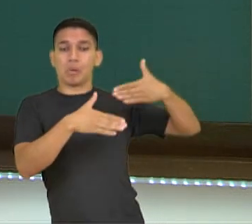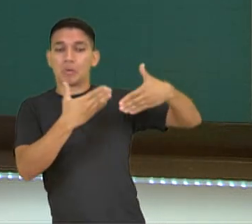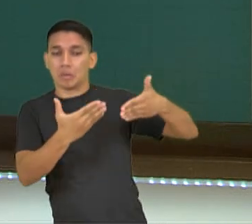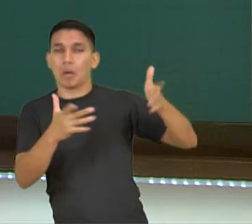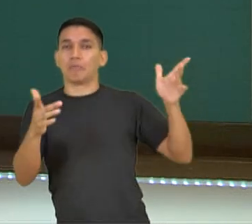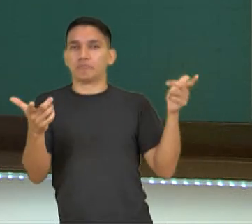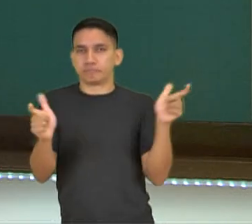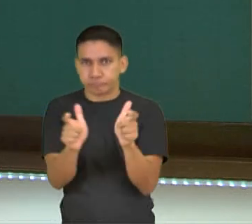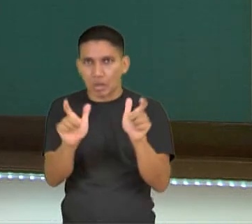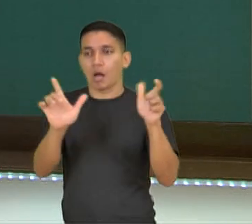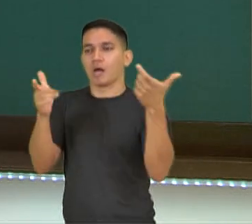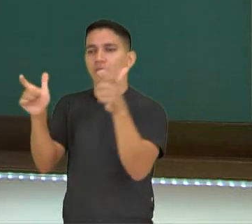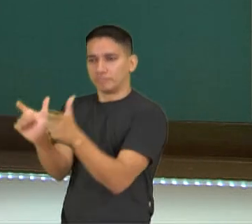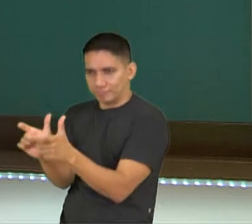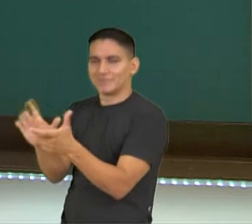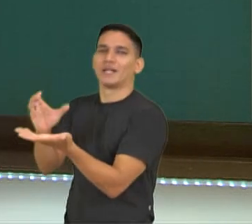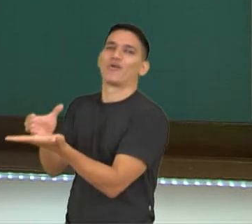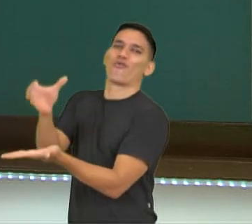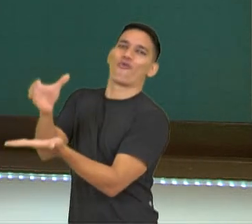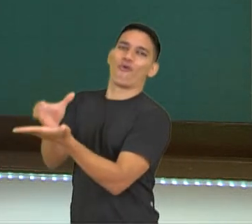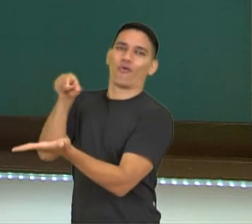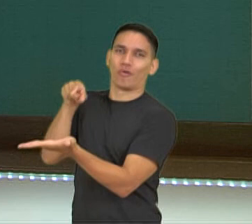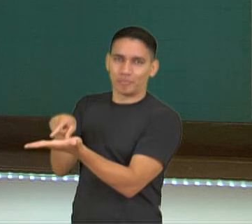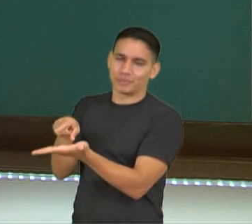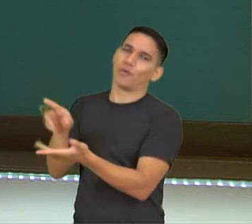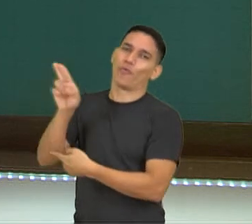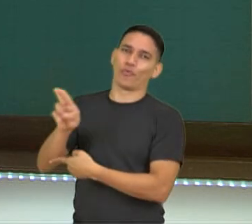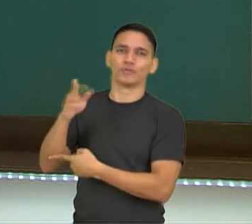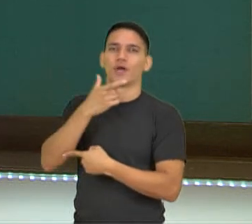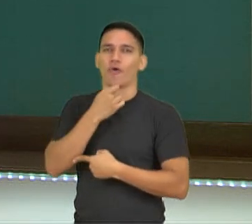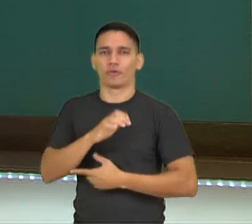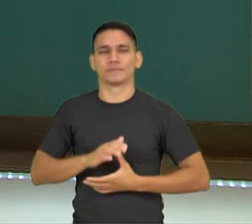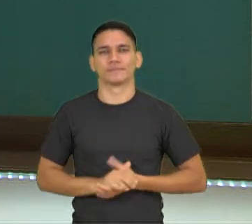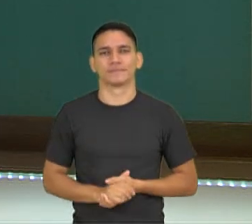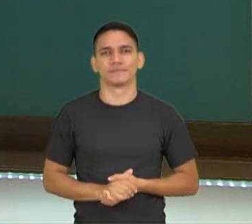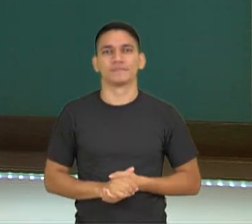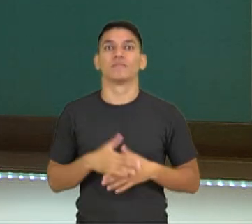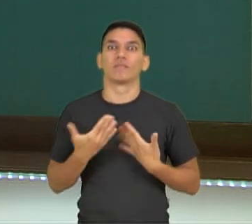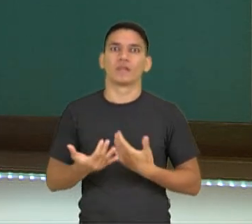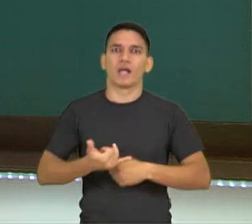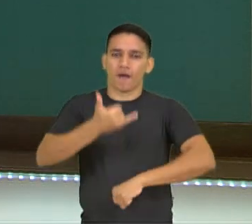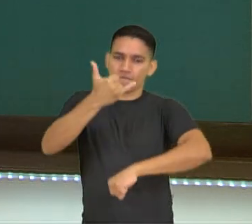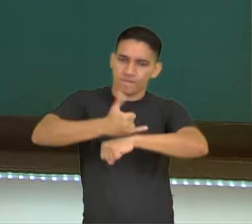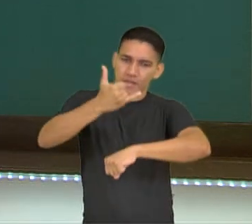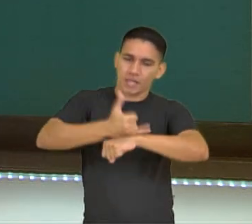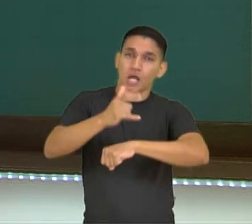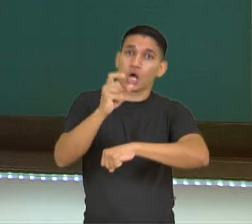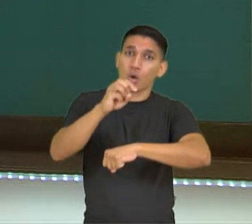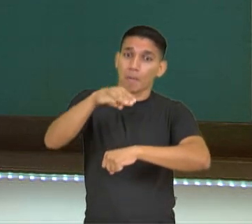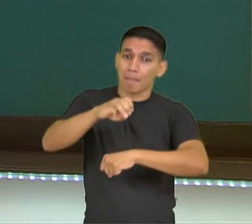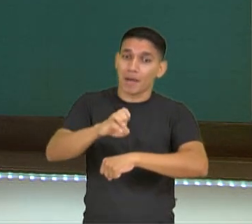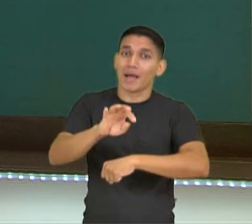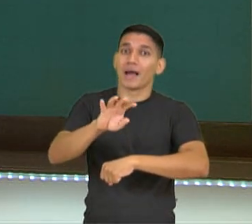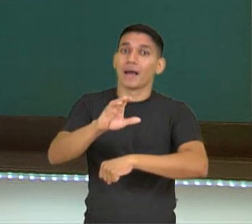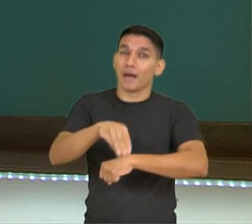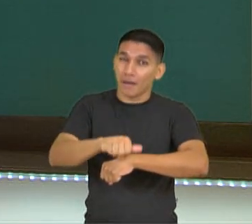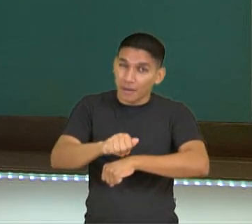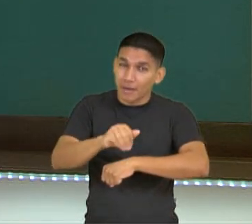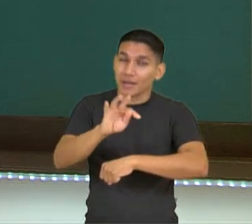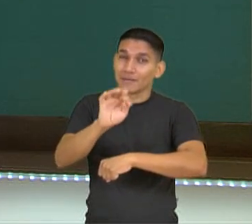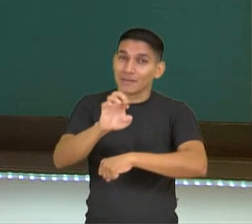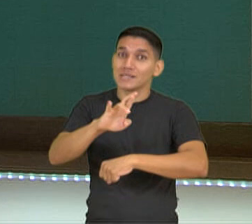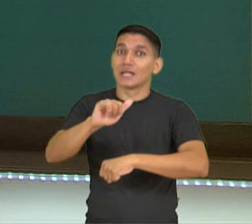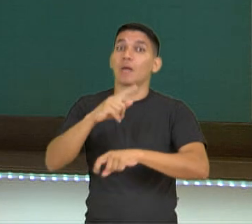gente limita, né? E é utilizado pelo homem, evidentemente. O ferro, matéria, porque é o maior,